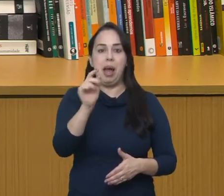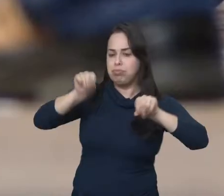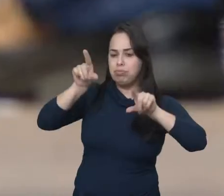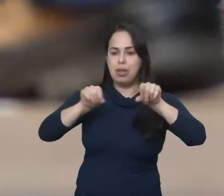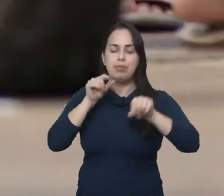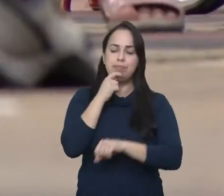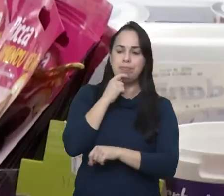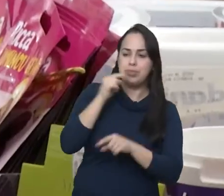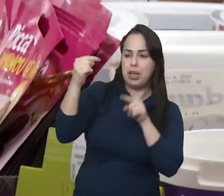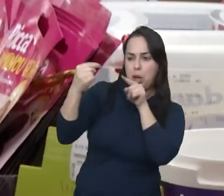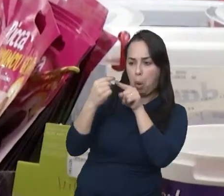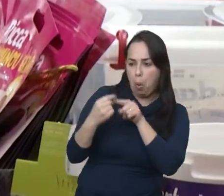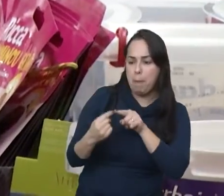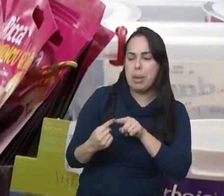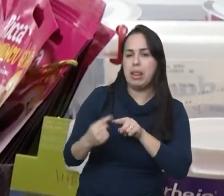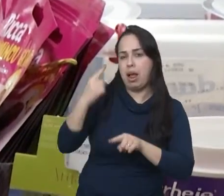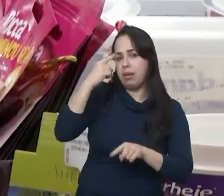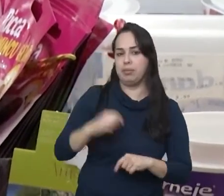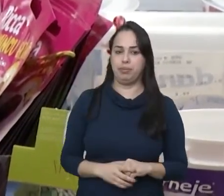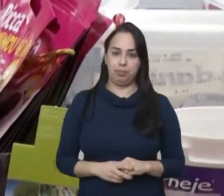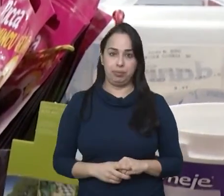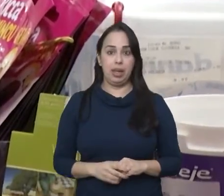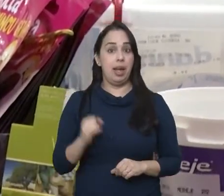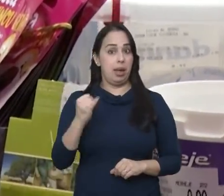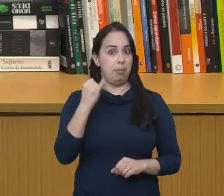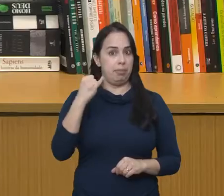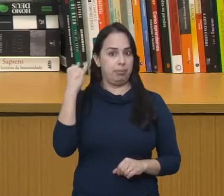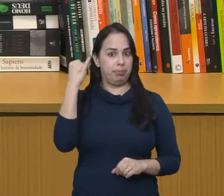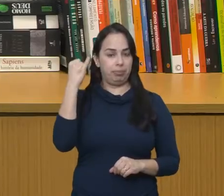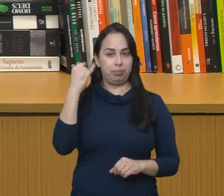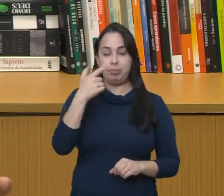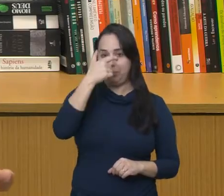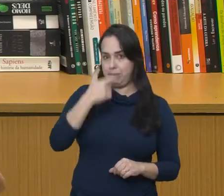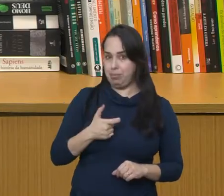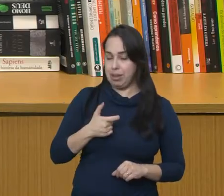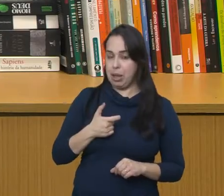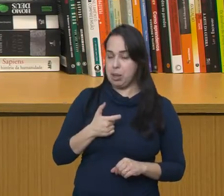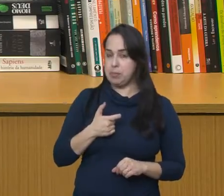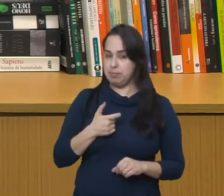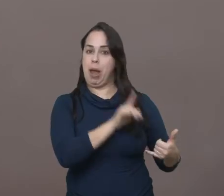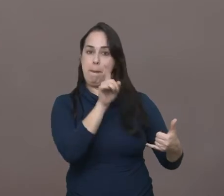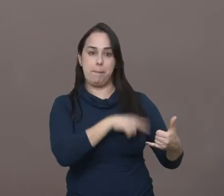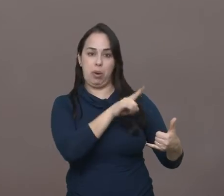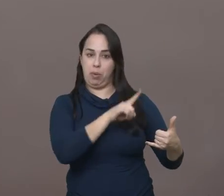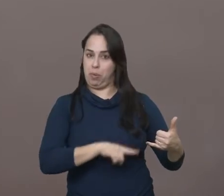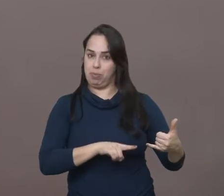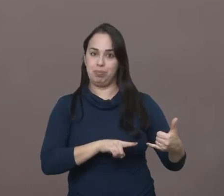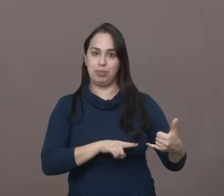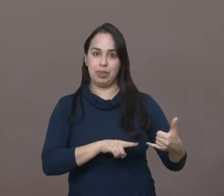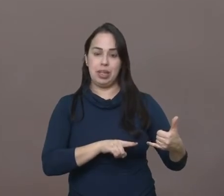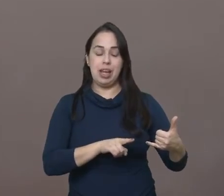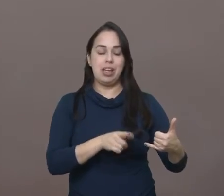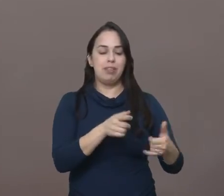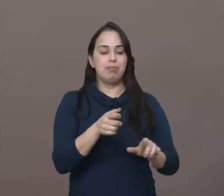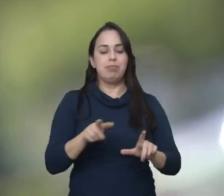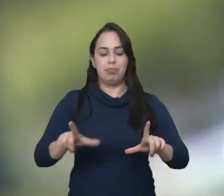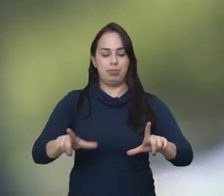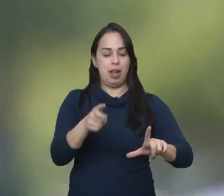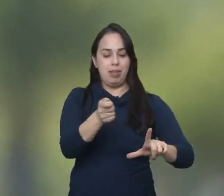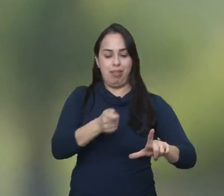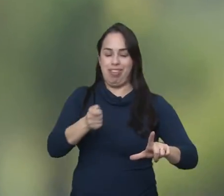screen, armador de estrutura metálica, atendente de lojas, atendente de negócios, auxiliar